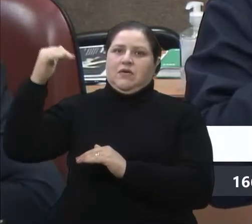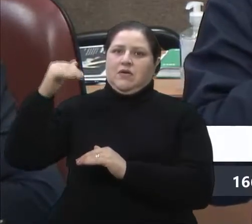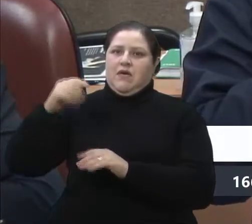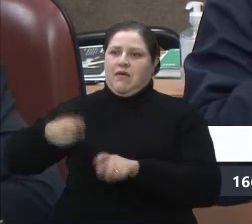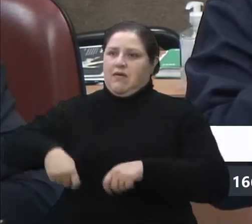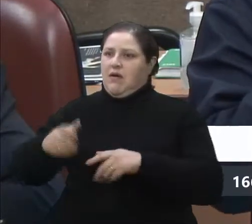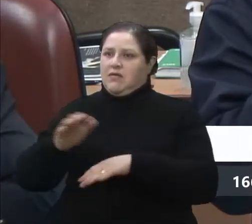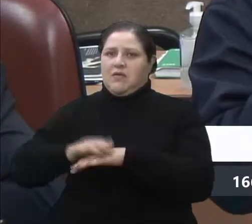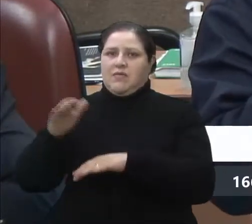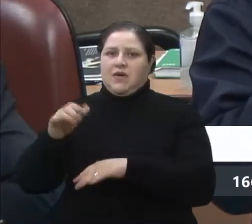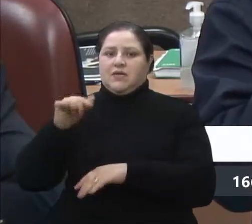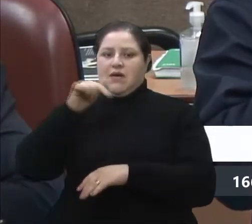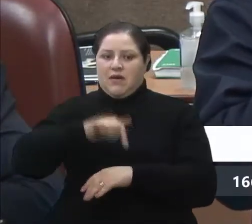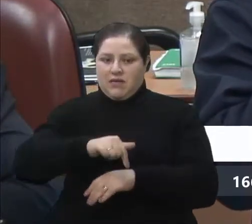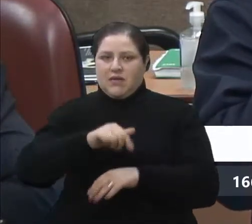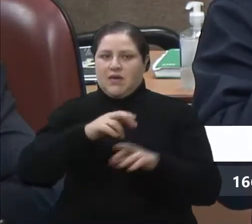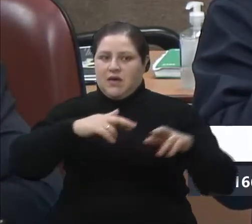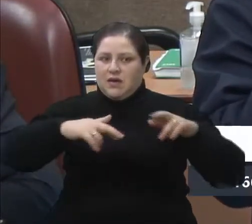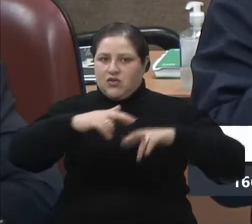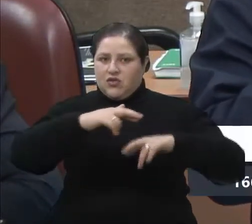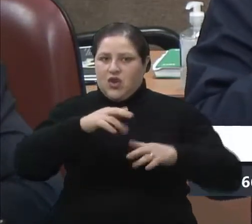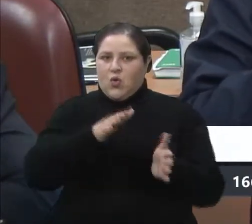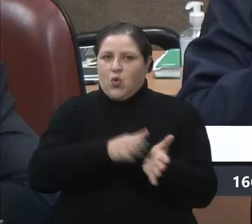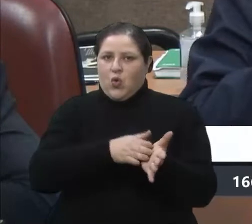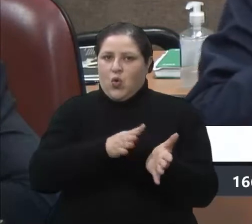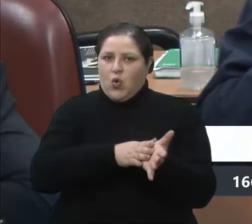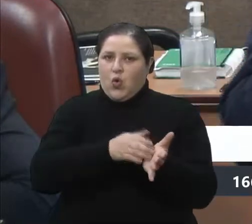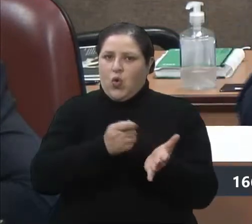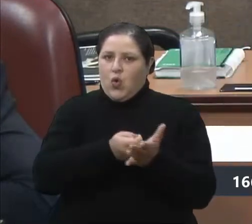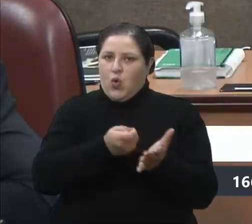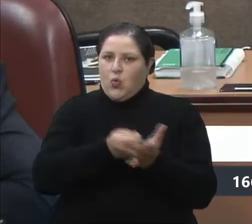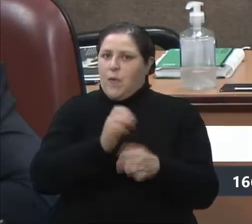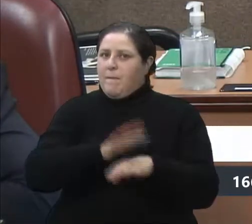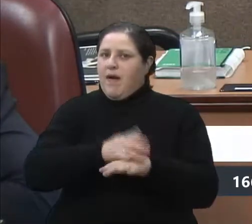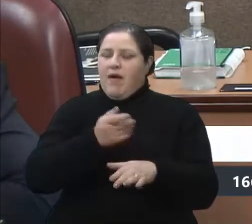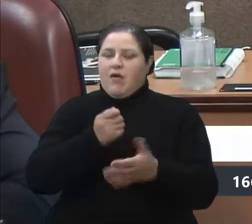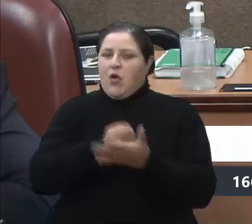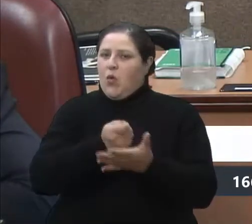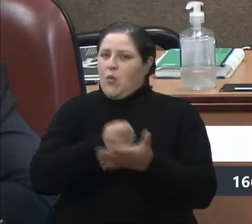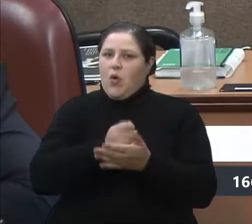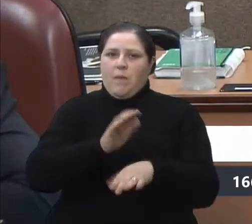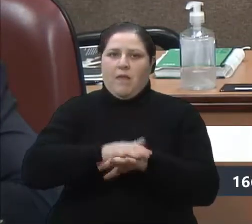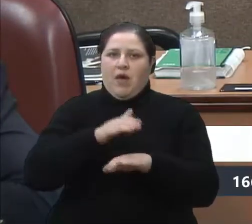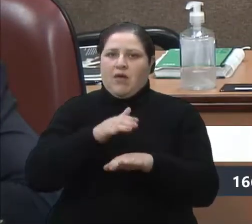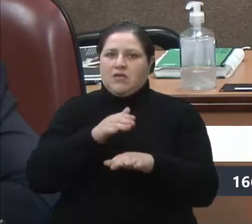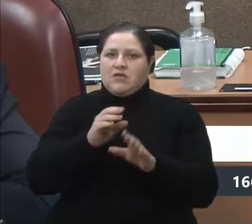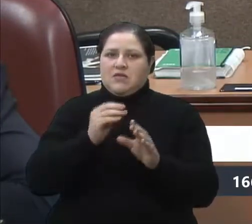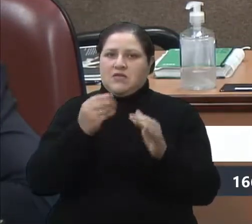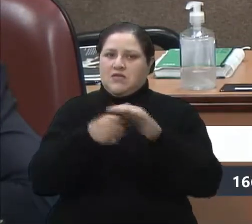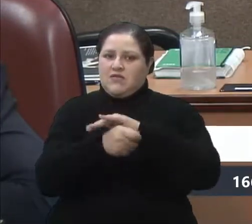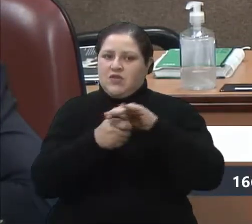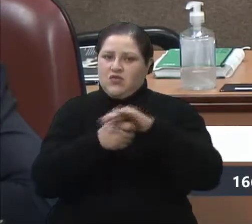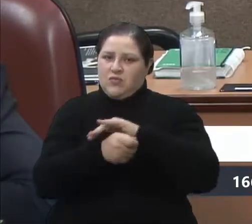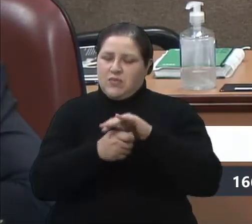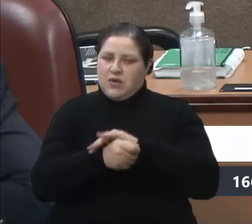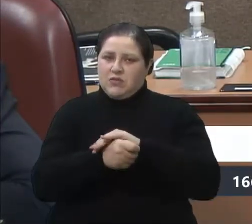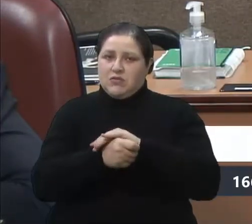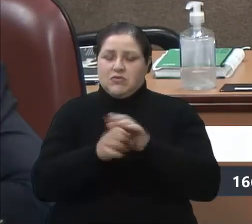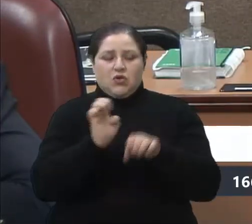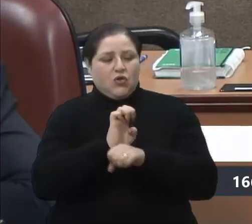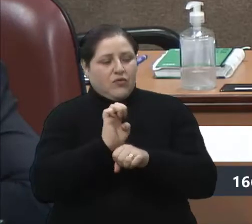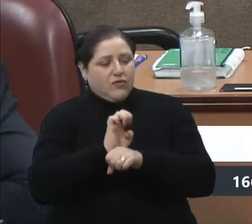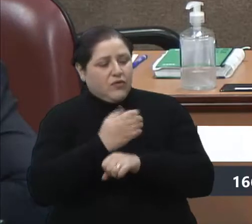exigiu maiores investimentos e o governo do estado foi sensível a isso a tem dentro mas Em contrapartida Como